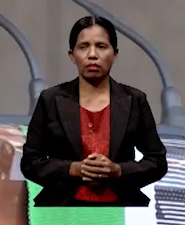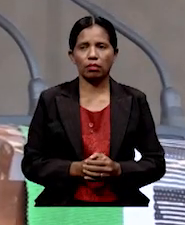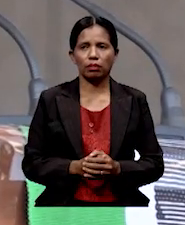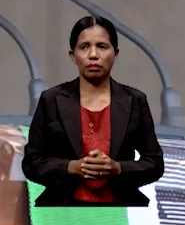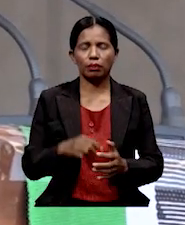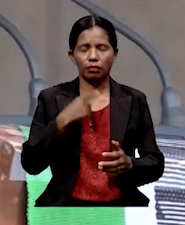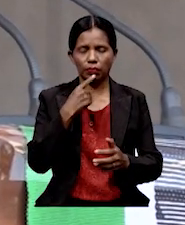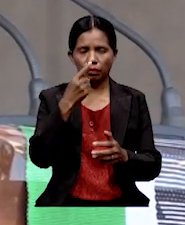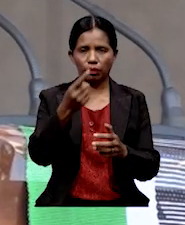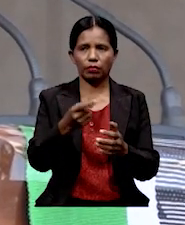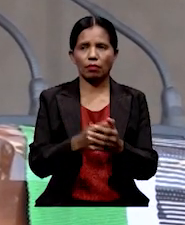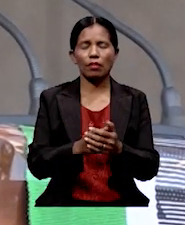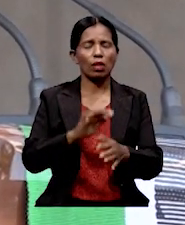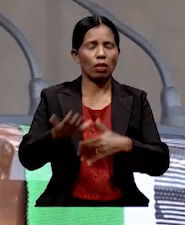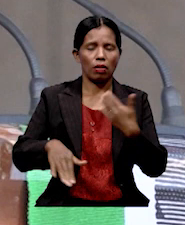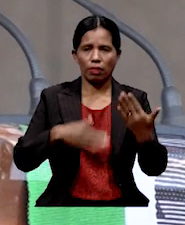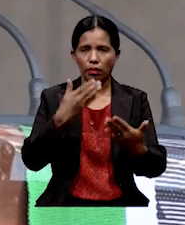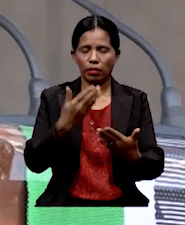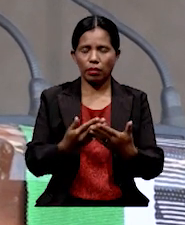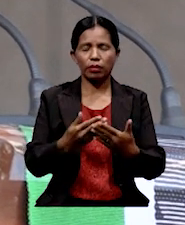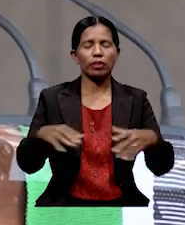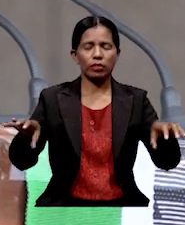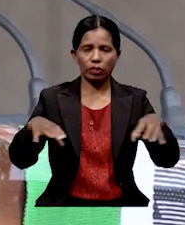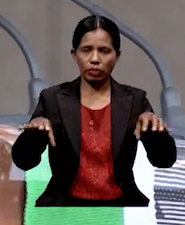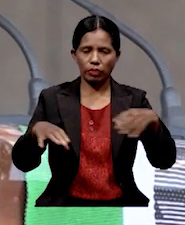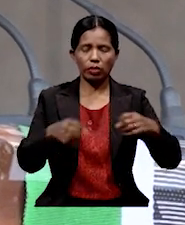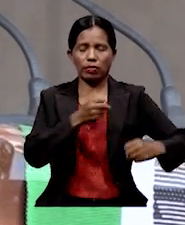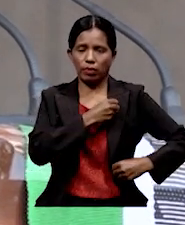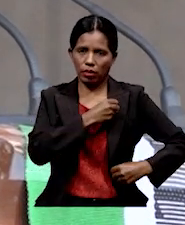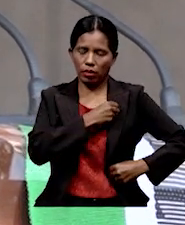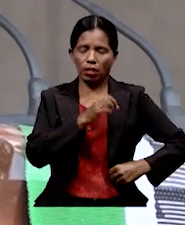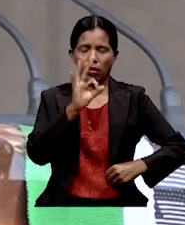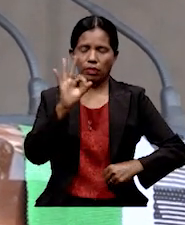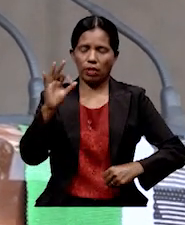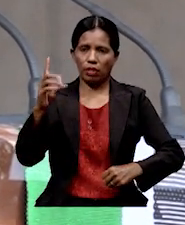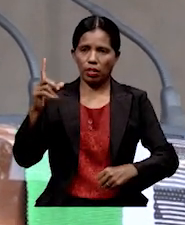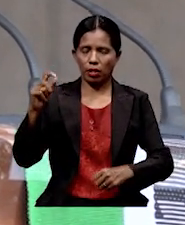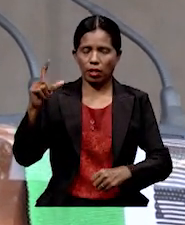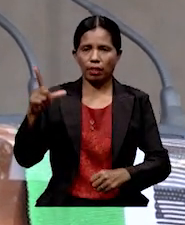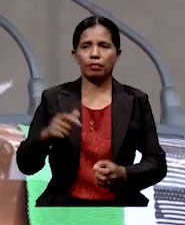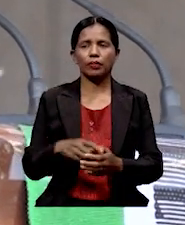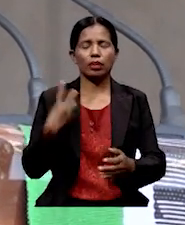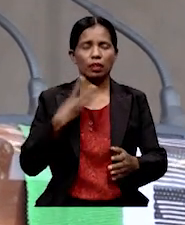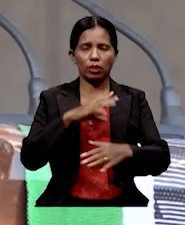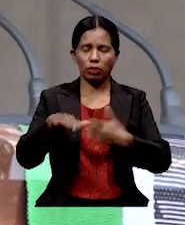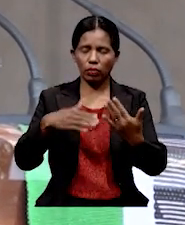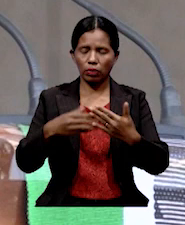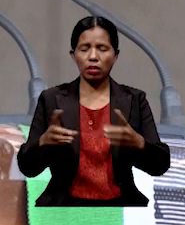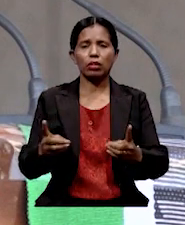desafio dos mais gratos para qualquer oficial das falentil FDTL, mas é também dos mais